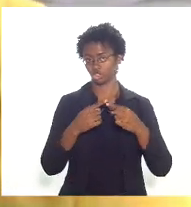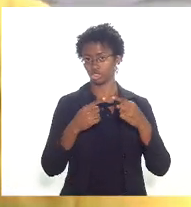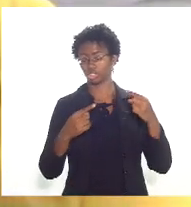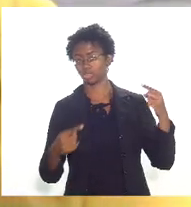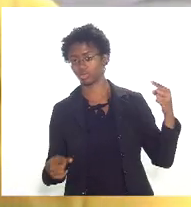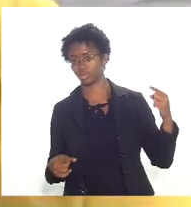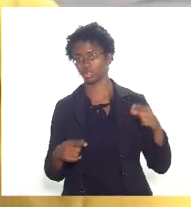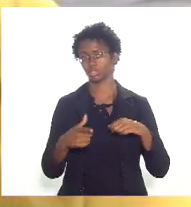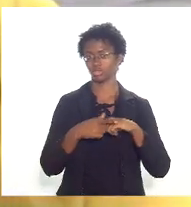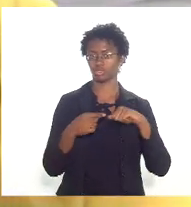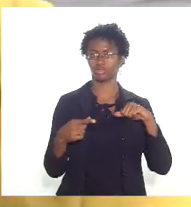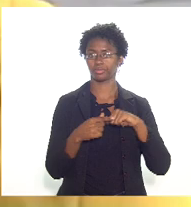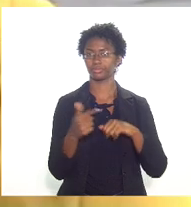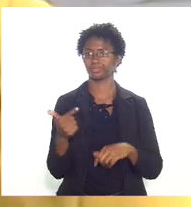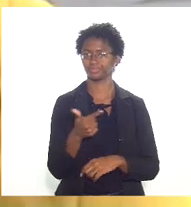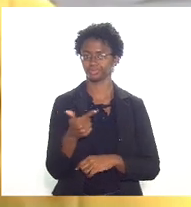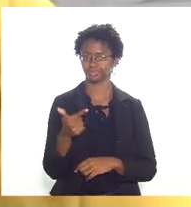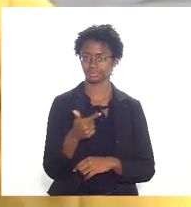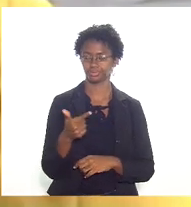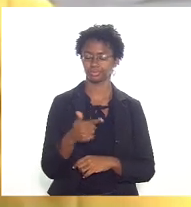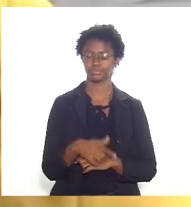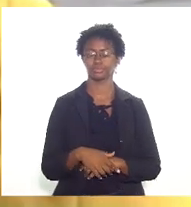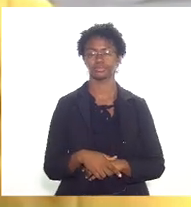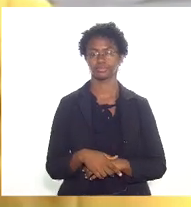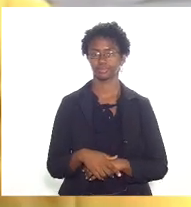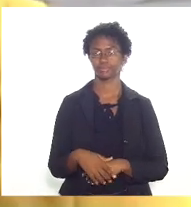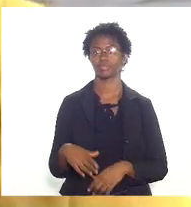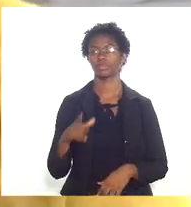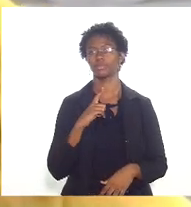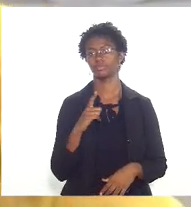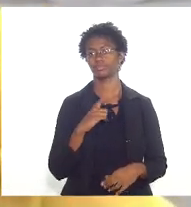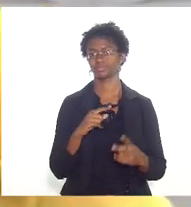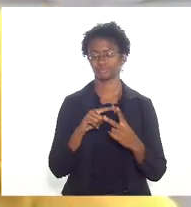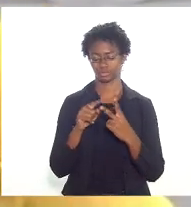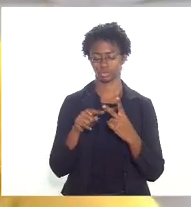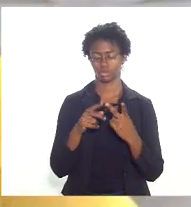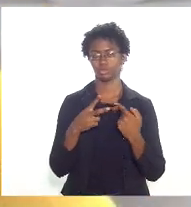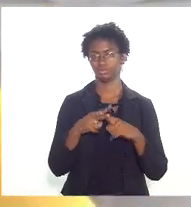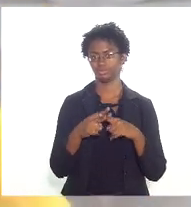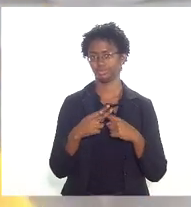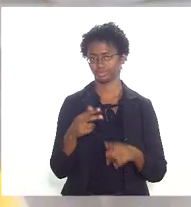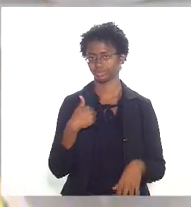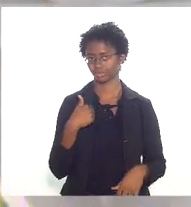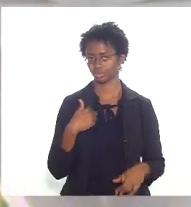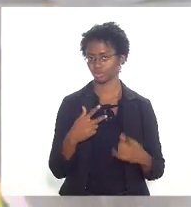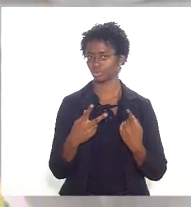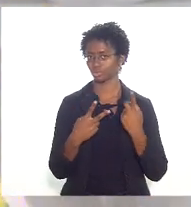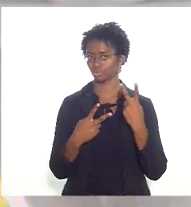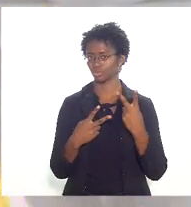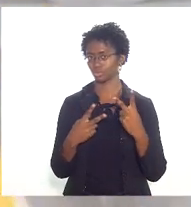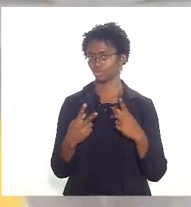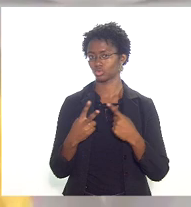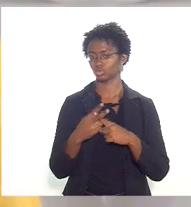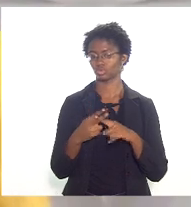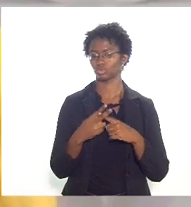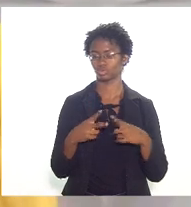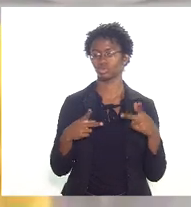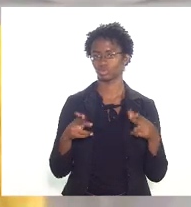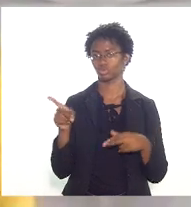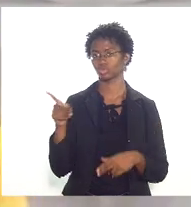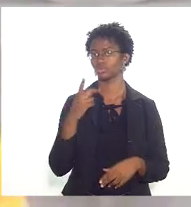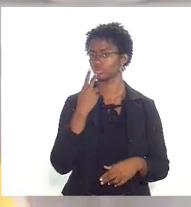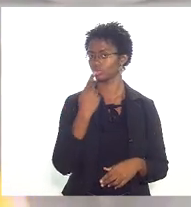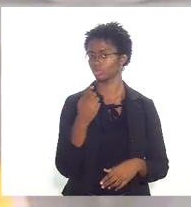do artigo 2º E aí fez em duas emendas da linha né do que já foi dito aqui pelo Deputado